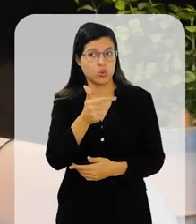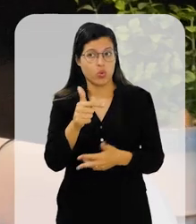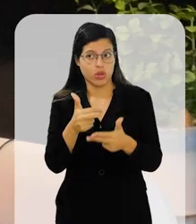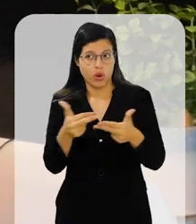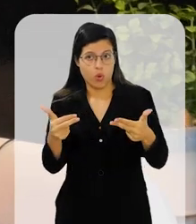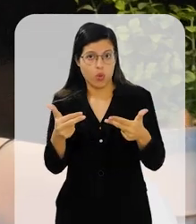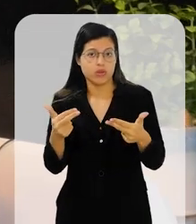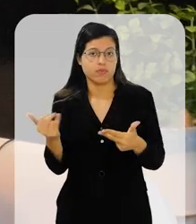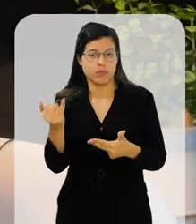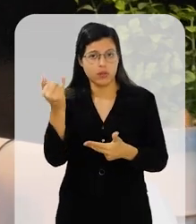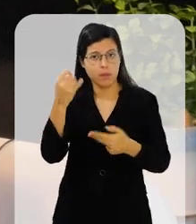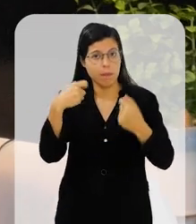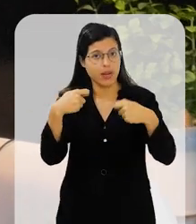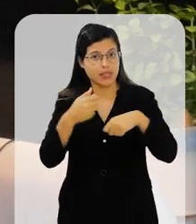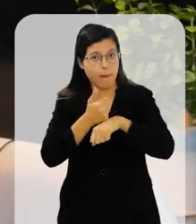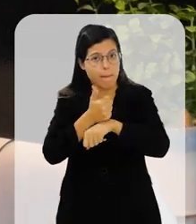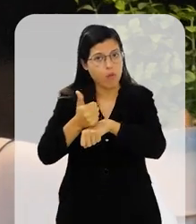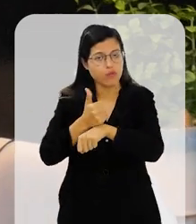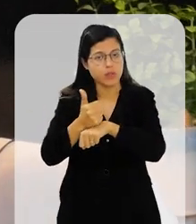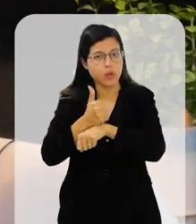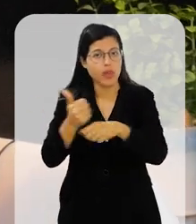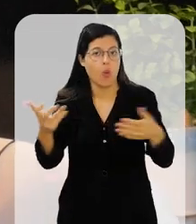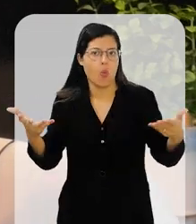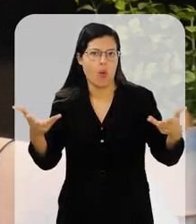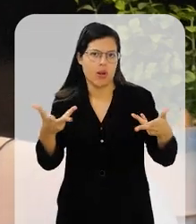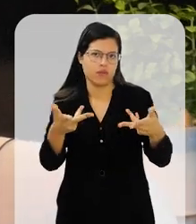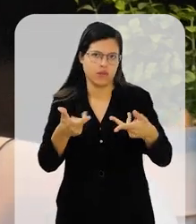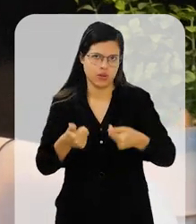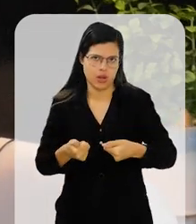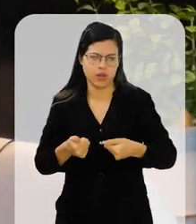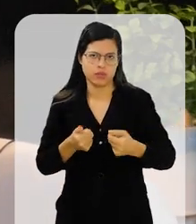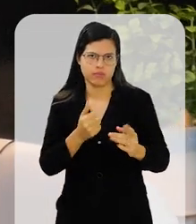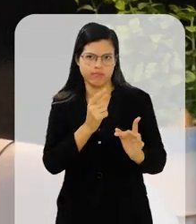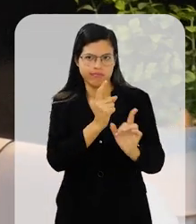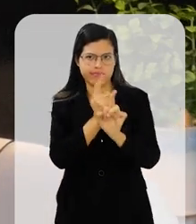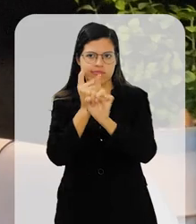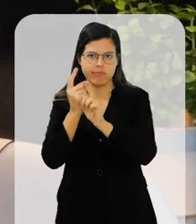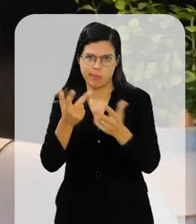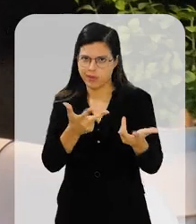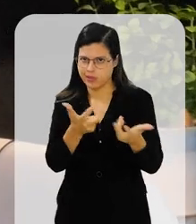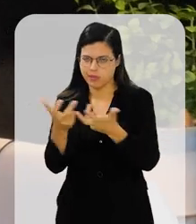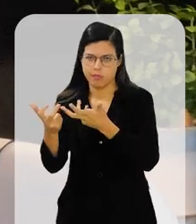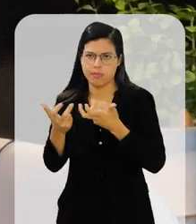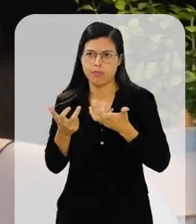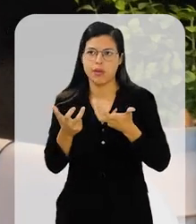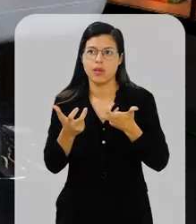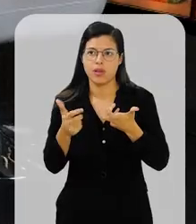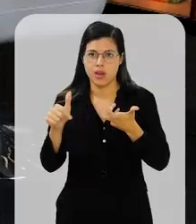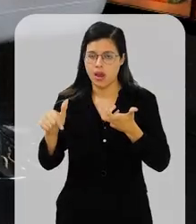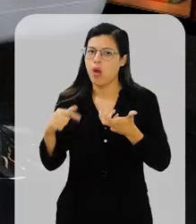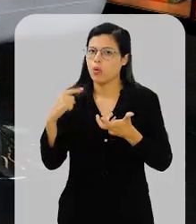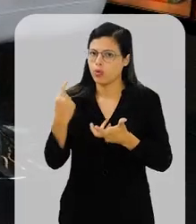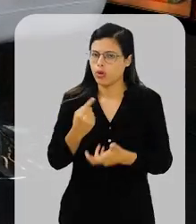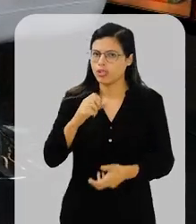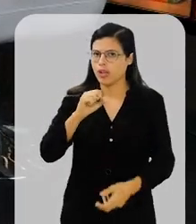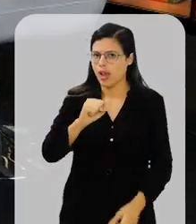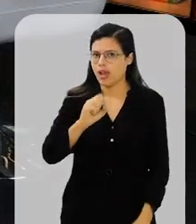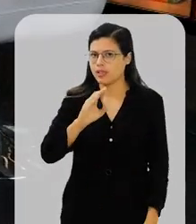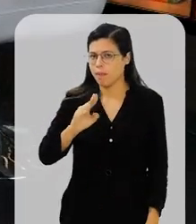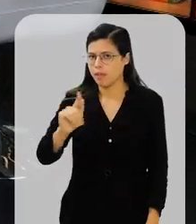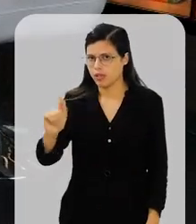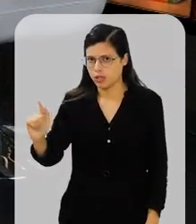questão importante. Temos que ter profissionais qualificados para essa Exatamente. Identificação. Exatamente. É o que nós, na